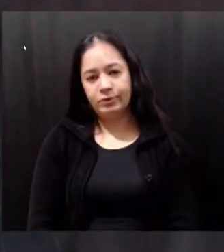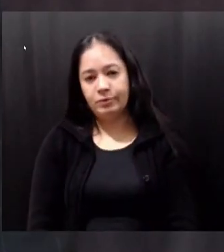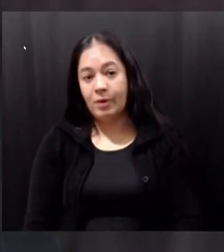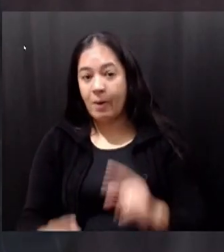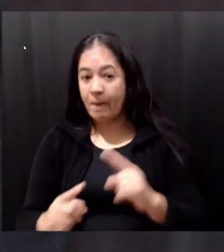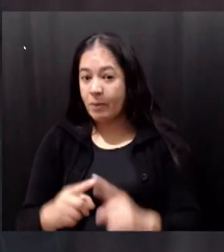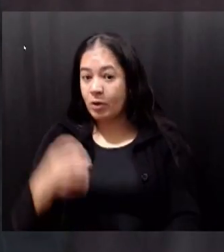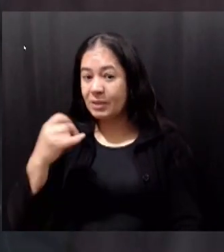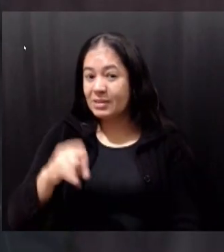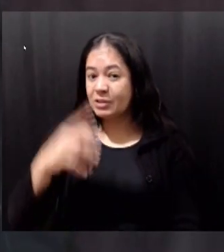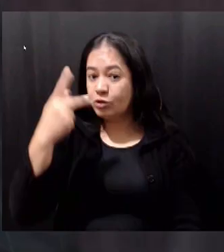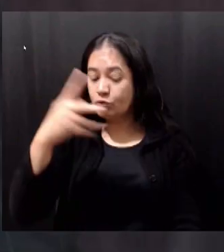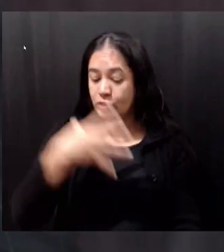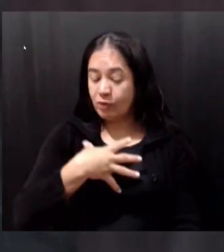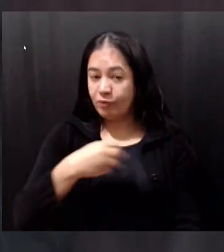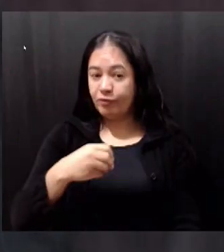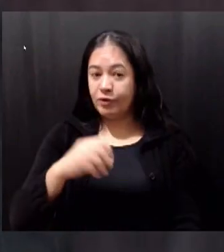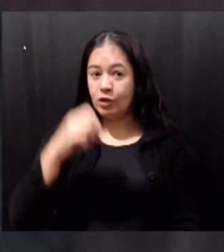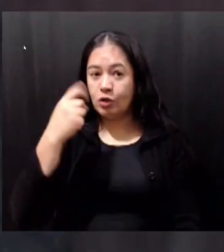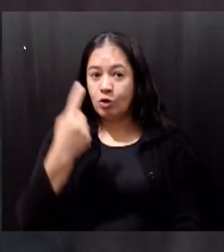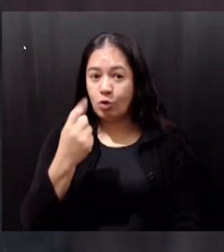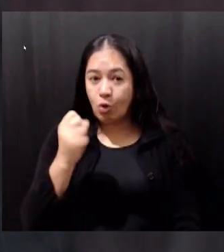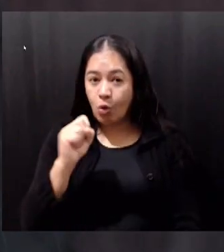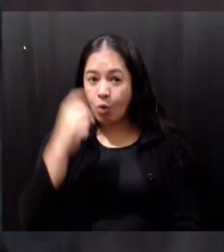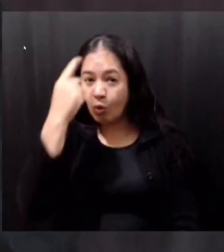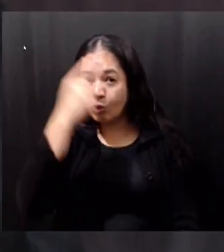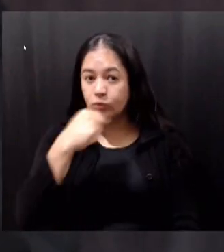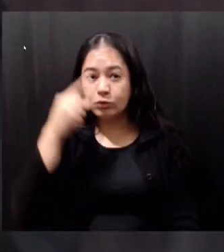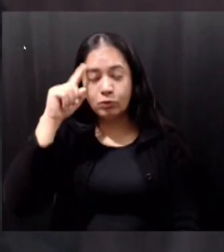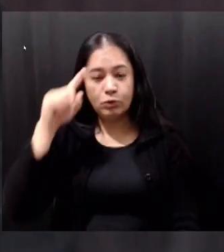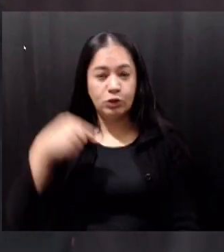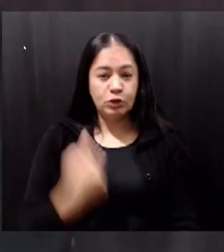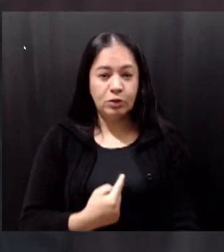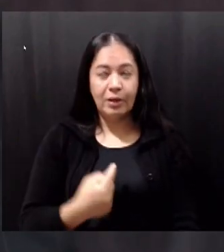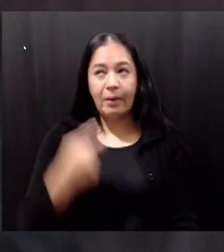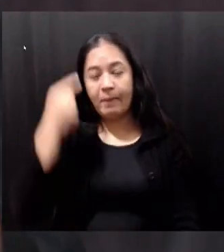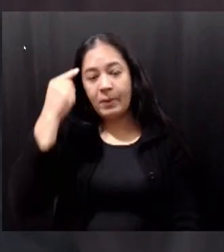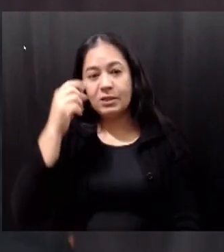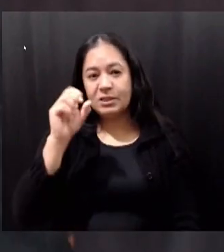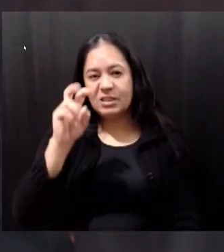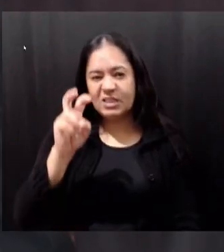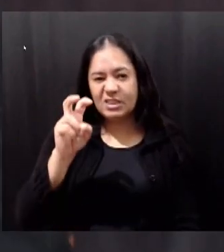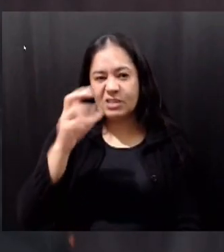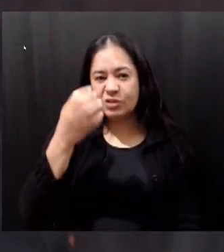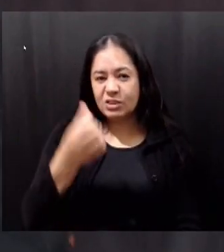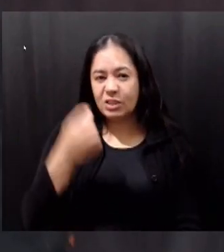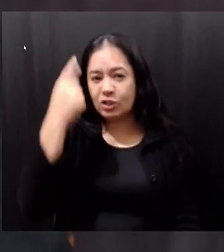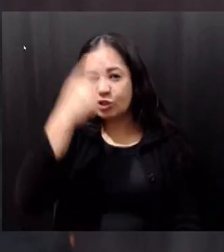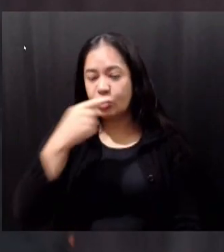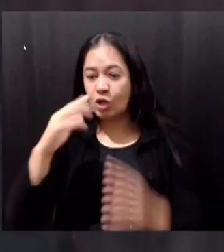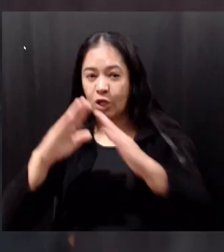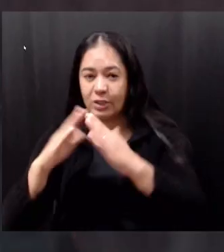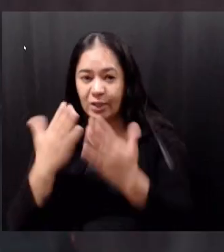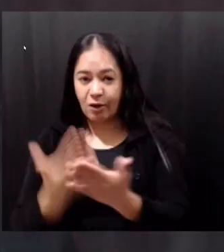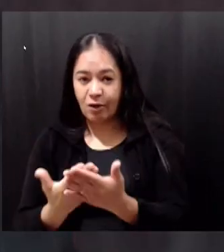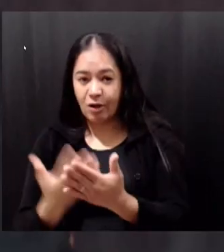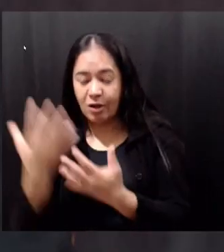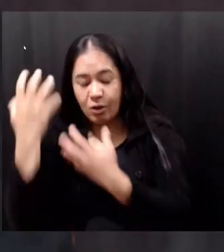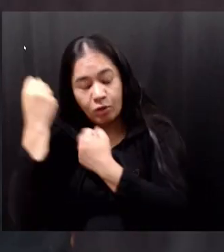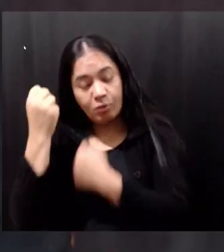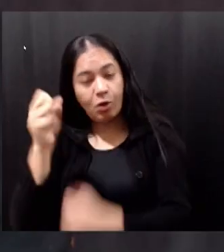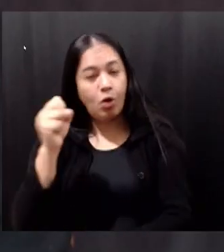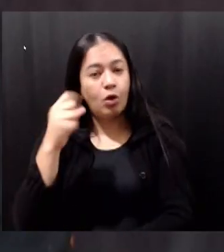8 horas por dia e a gente supõe que ele fique 5, 6 horas na escola e durma 8 horas, quem